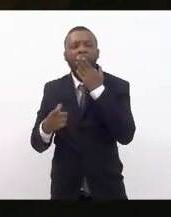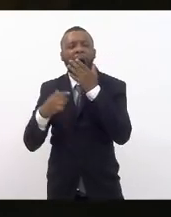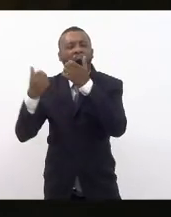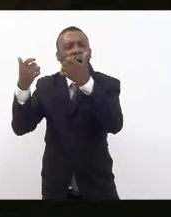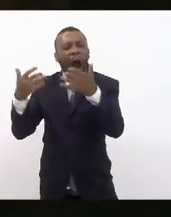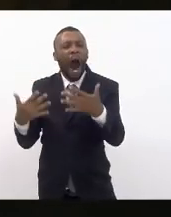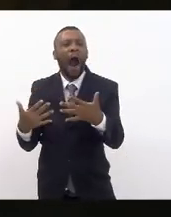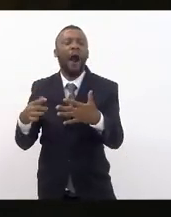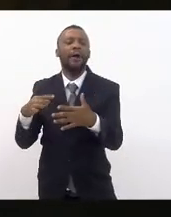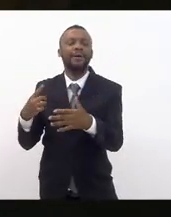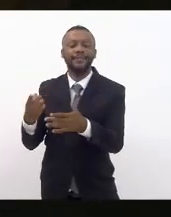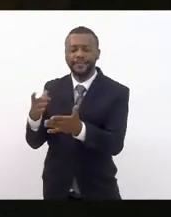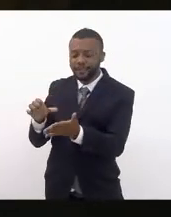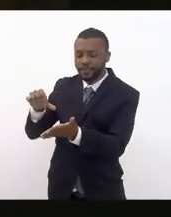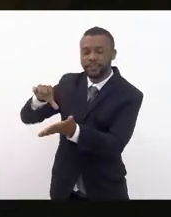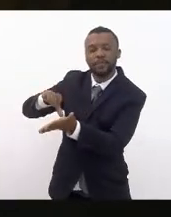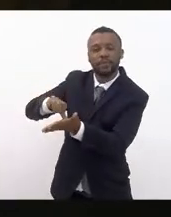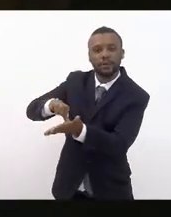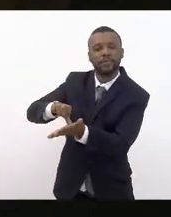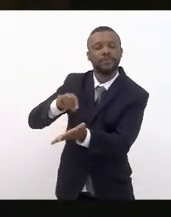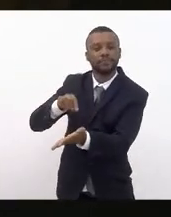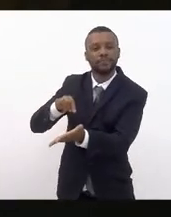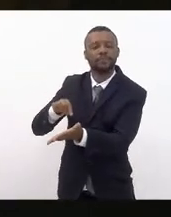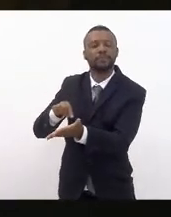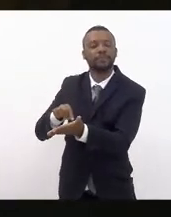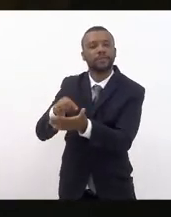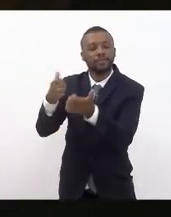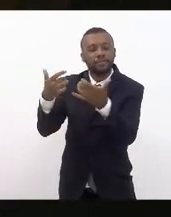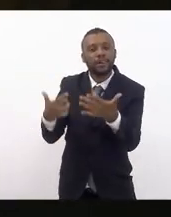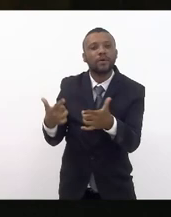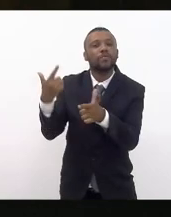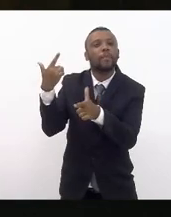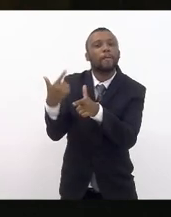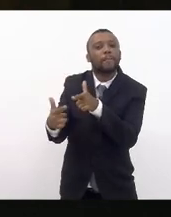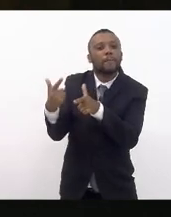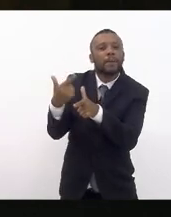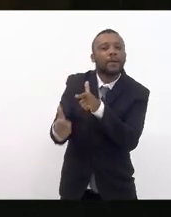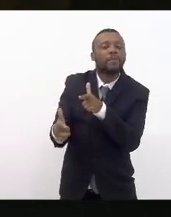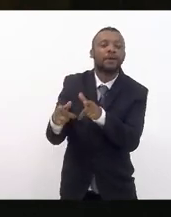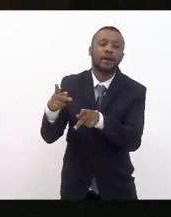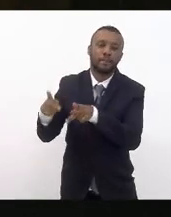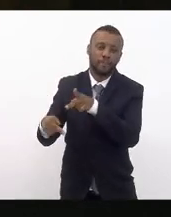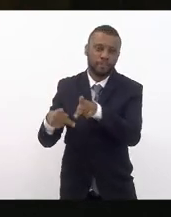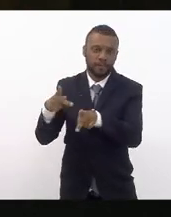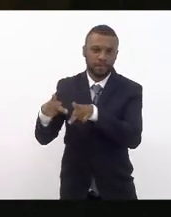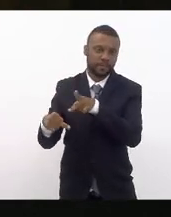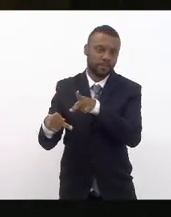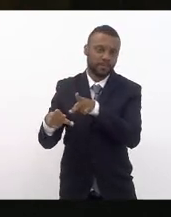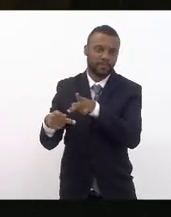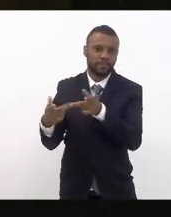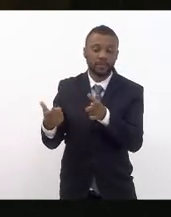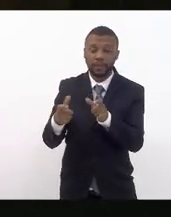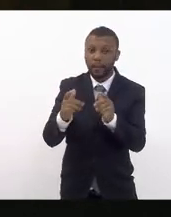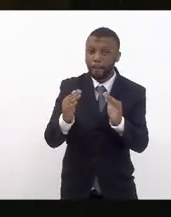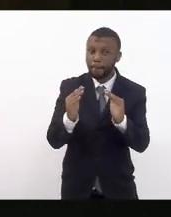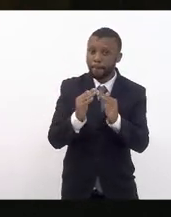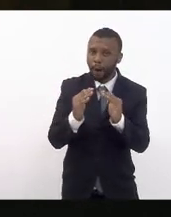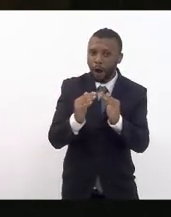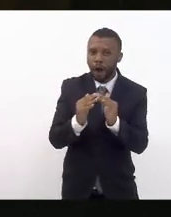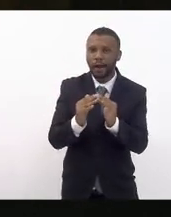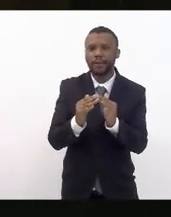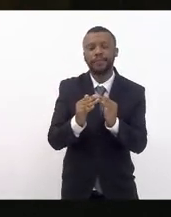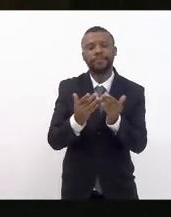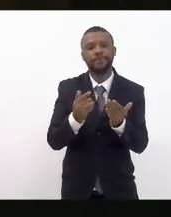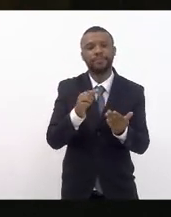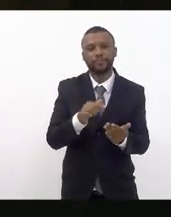o nosso gabinete. E eu falo aqui de um problema, não é, que a população, o morador de Lídice, que